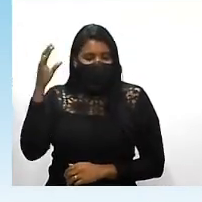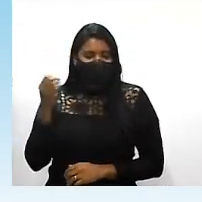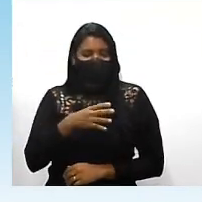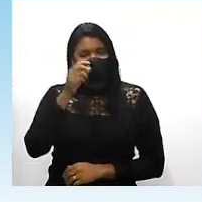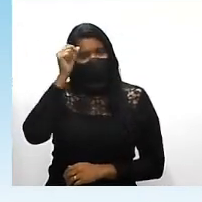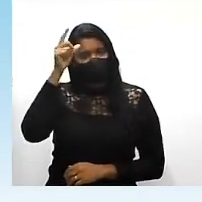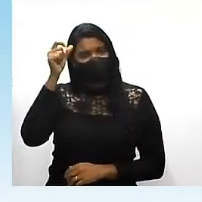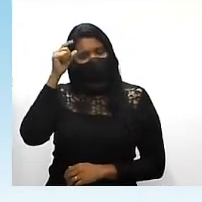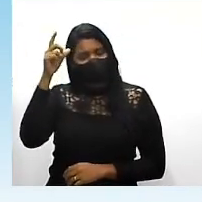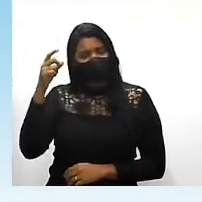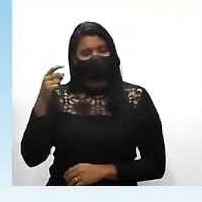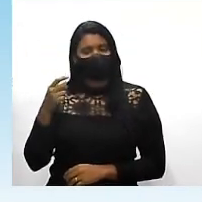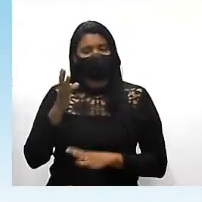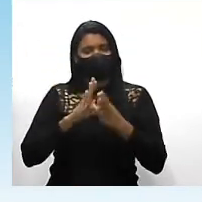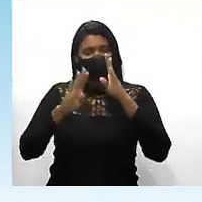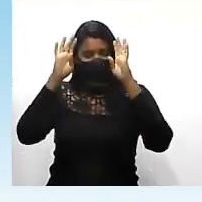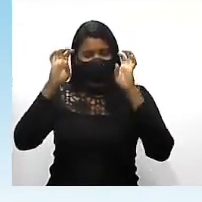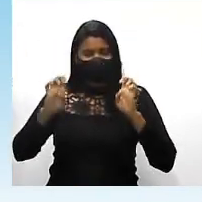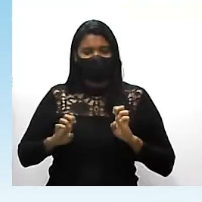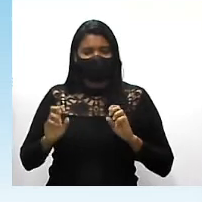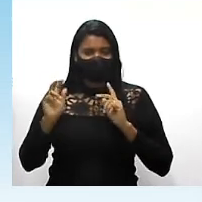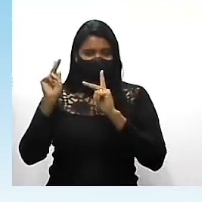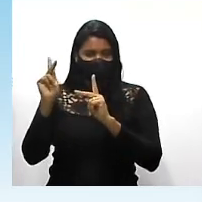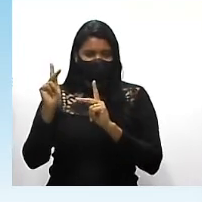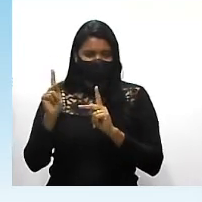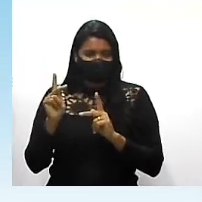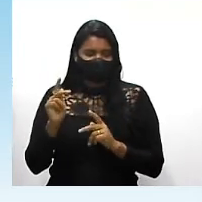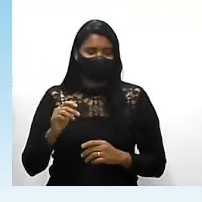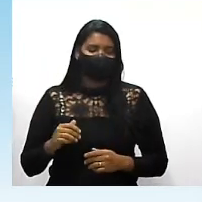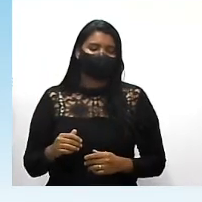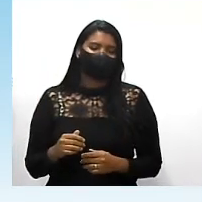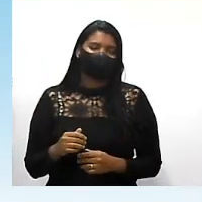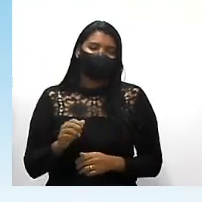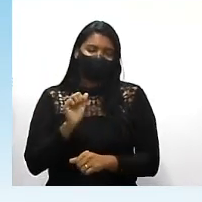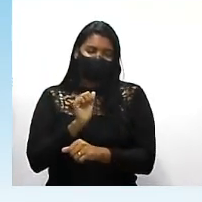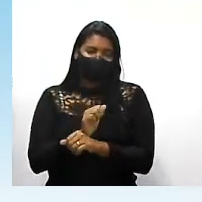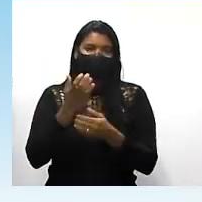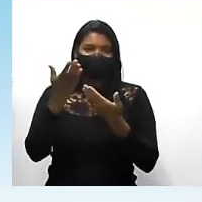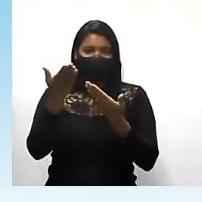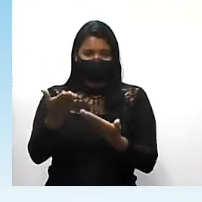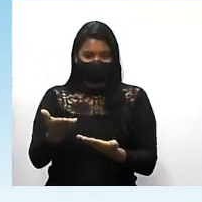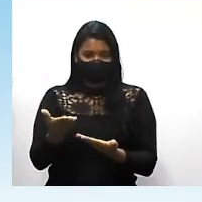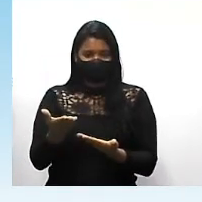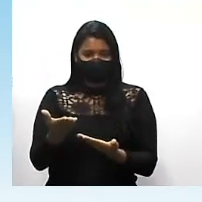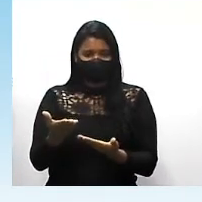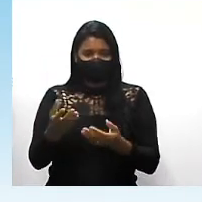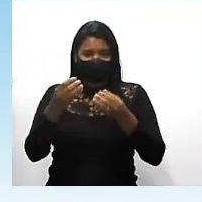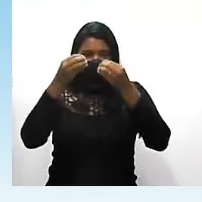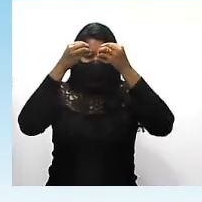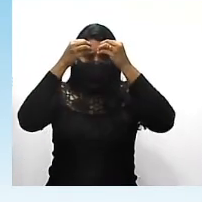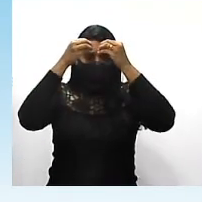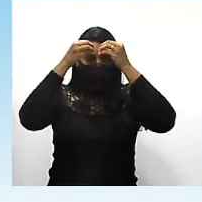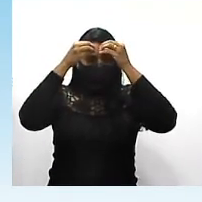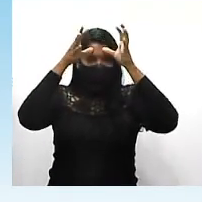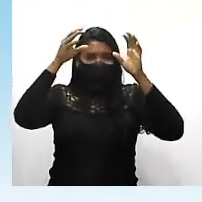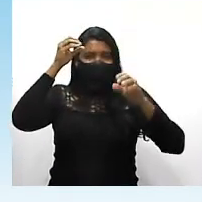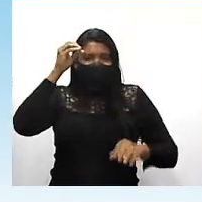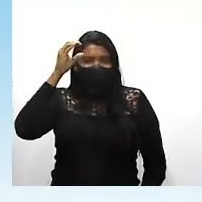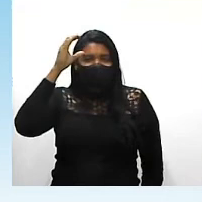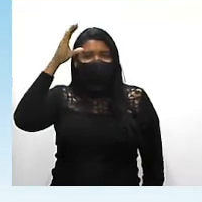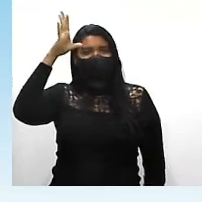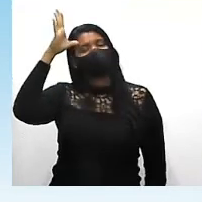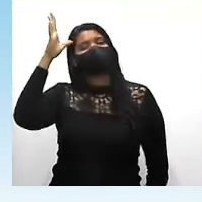ideias a respeito da bioética, ok? Valeu, galera! Eu espero que você tenha assim aberto a sua mente para essas